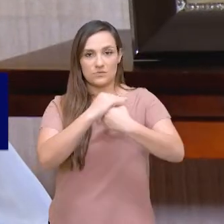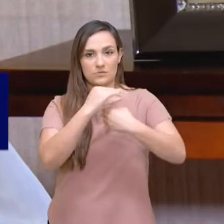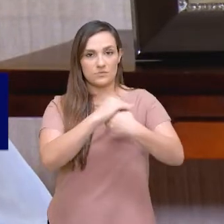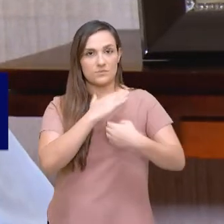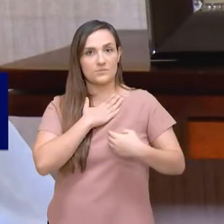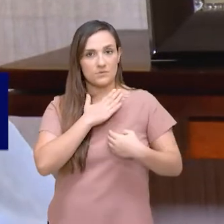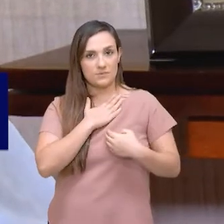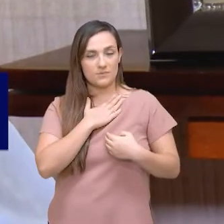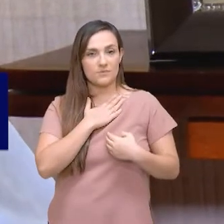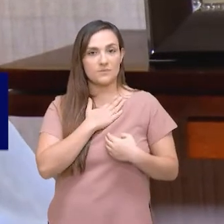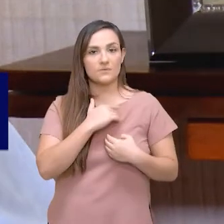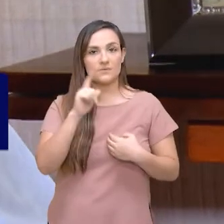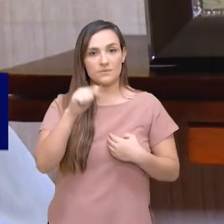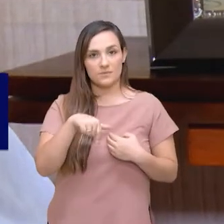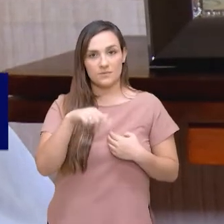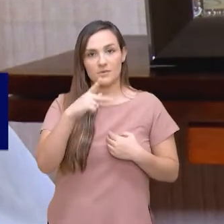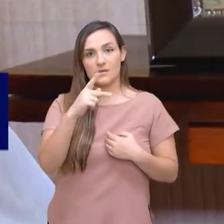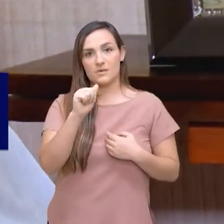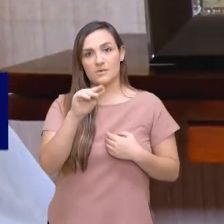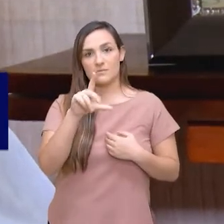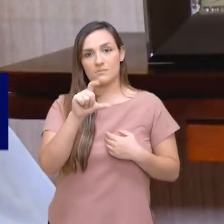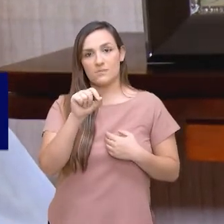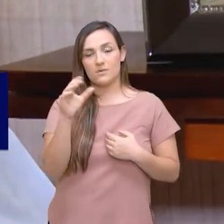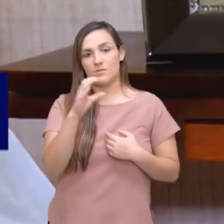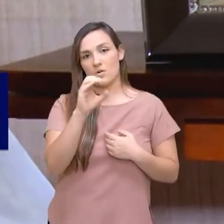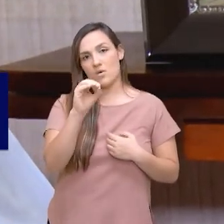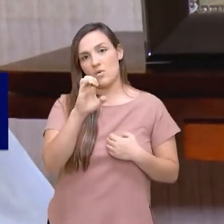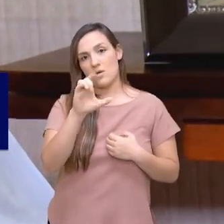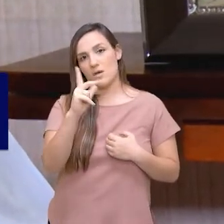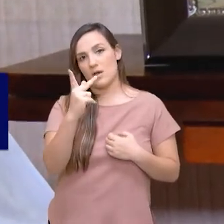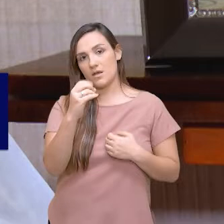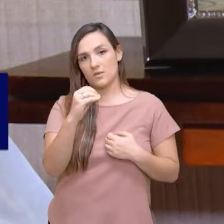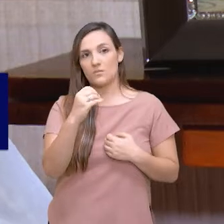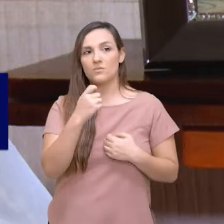na advocacia, que foi o Dr. Paulo Coelho Machado.